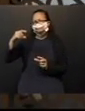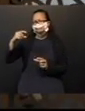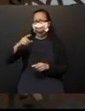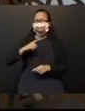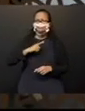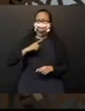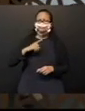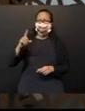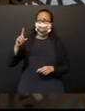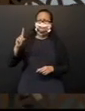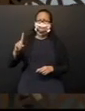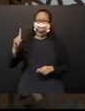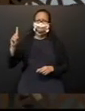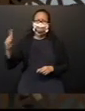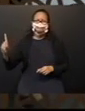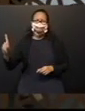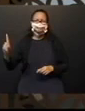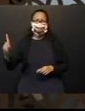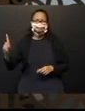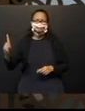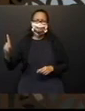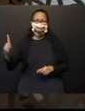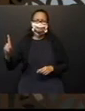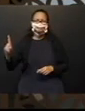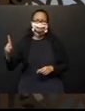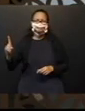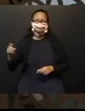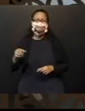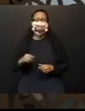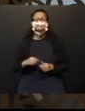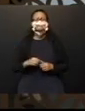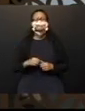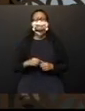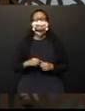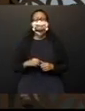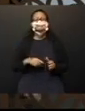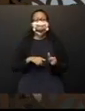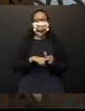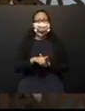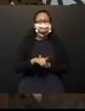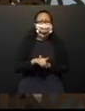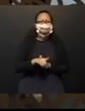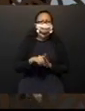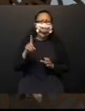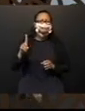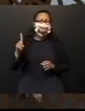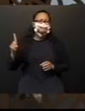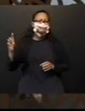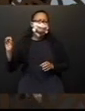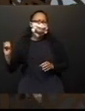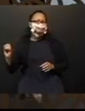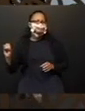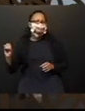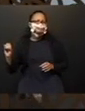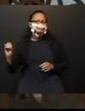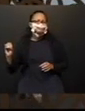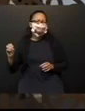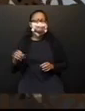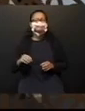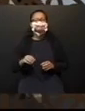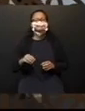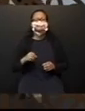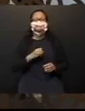11. De onde está saindo aquele 110? Boa pergunta. O 110 quer dizer que